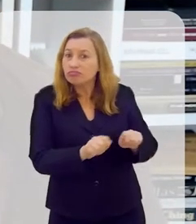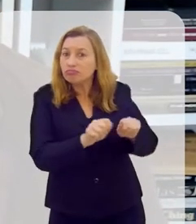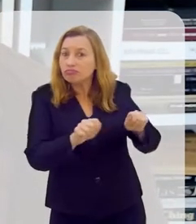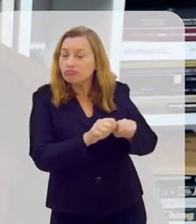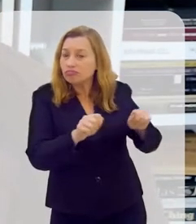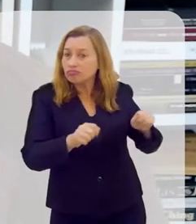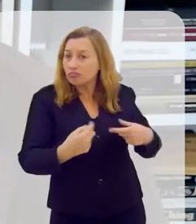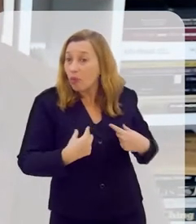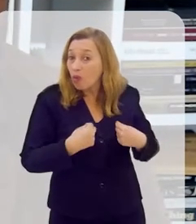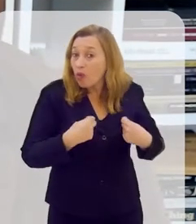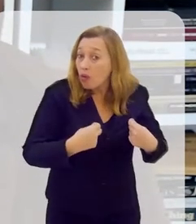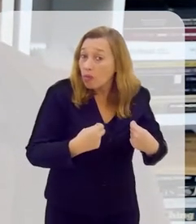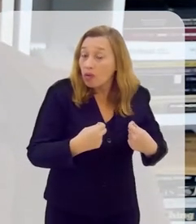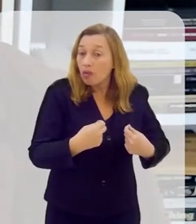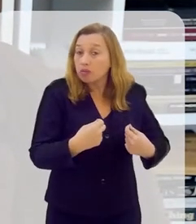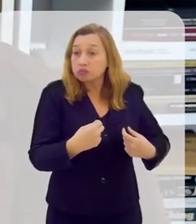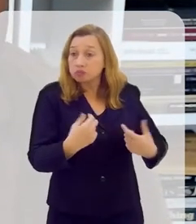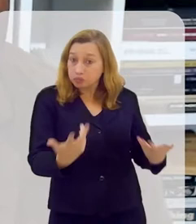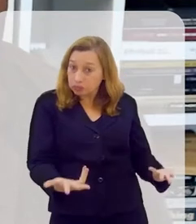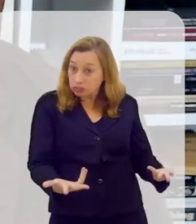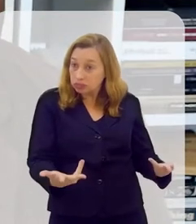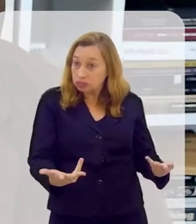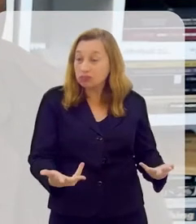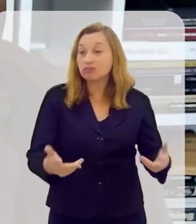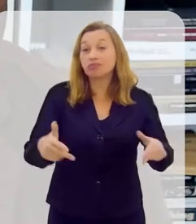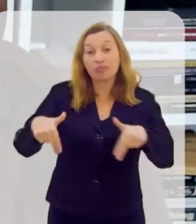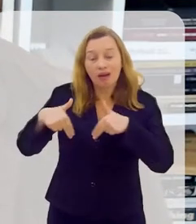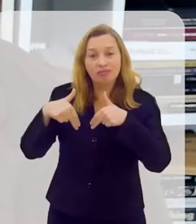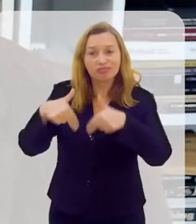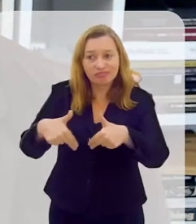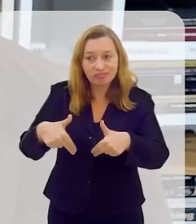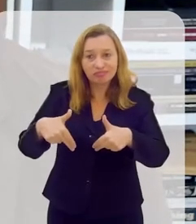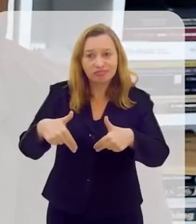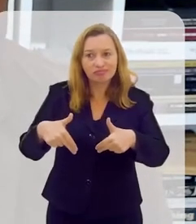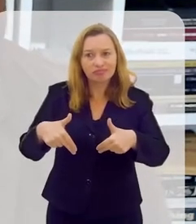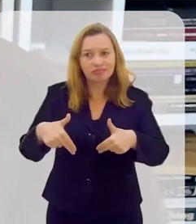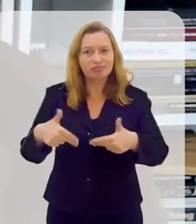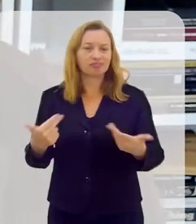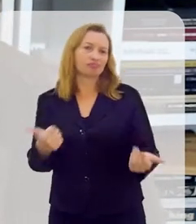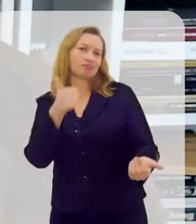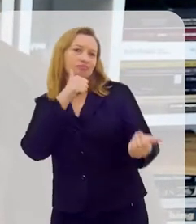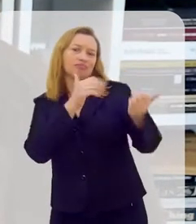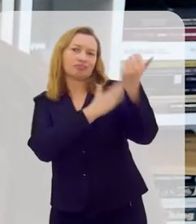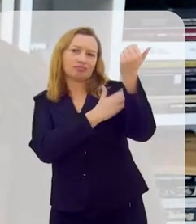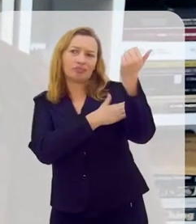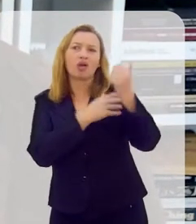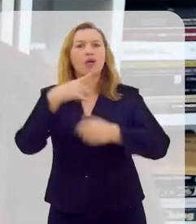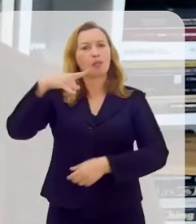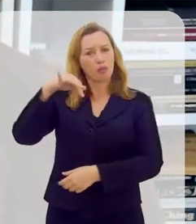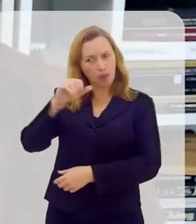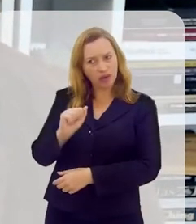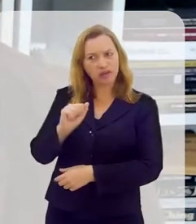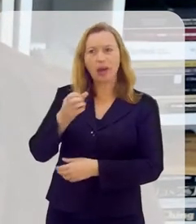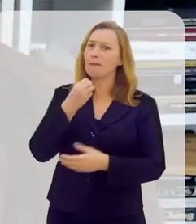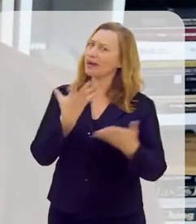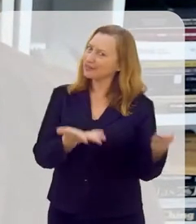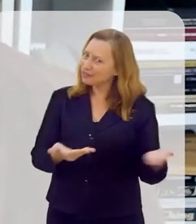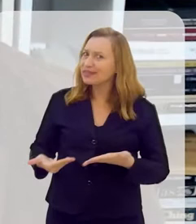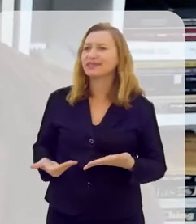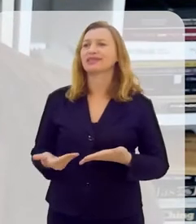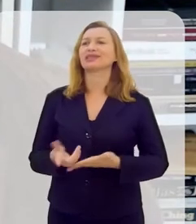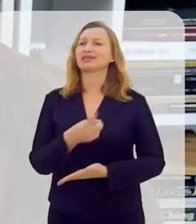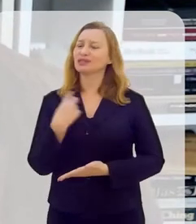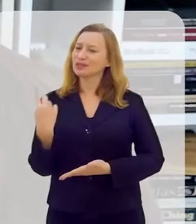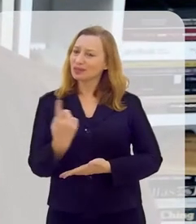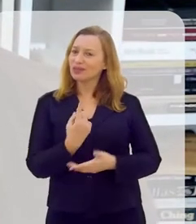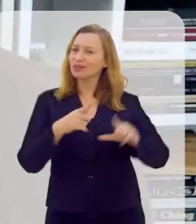estilista. E ainda por cima, uma ativista negra e feminista. Mônica Sampaio, seja